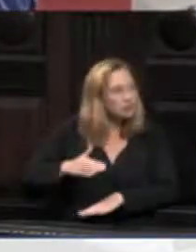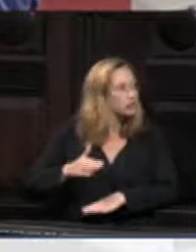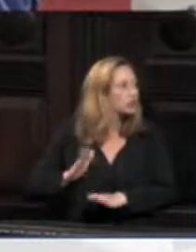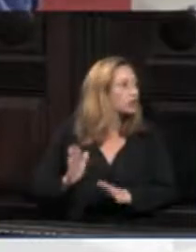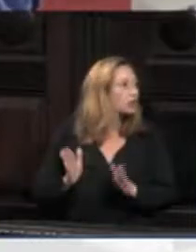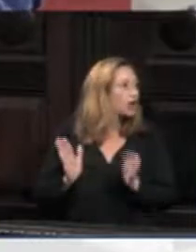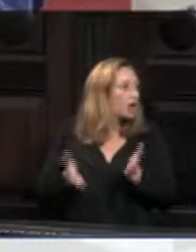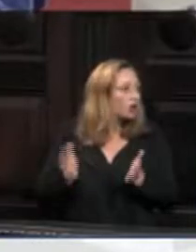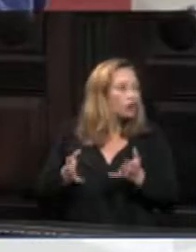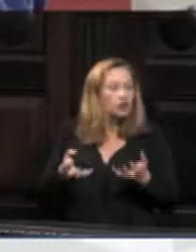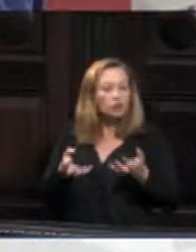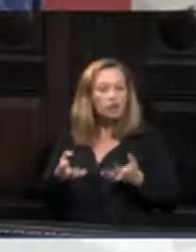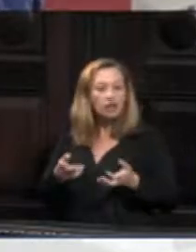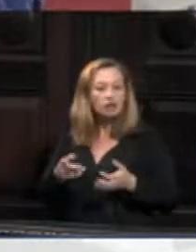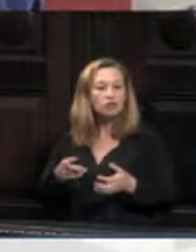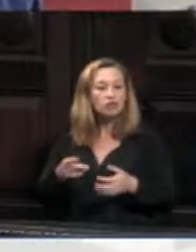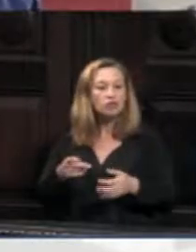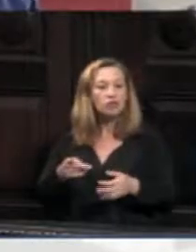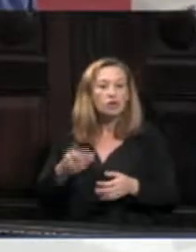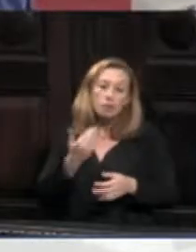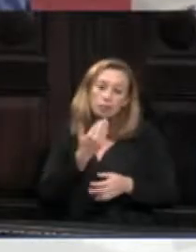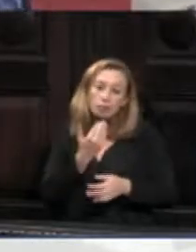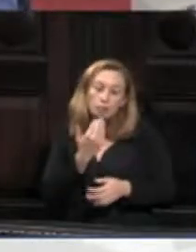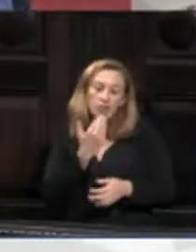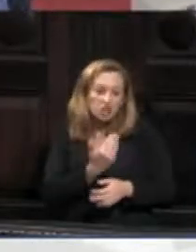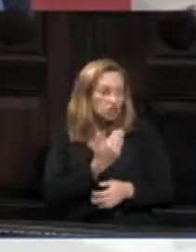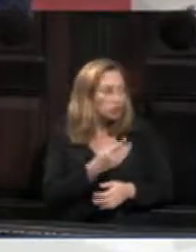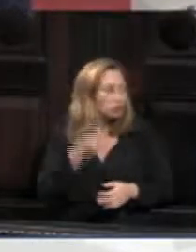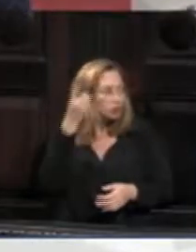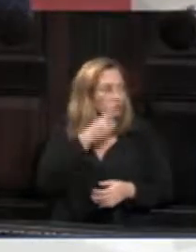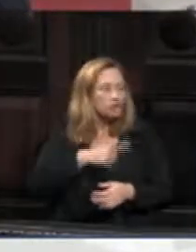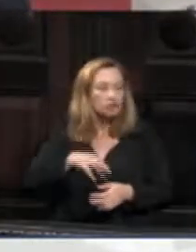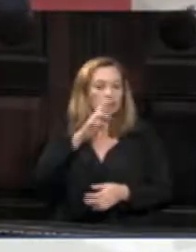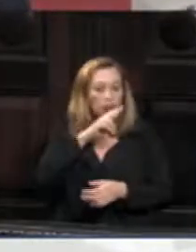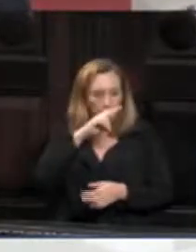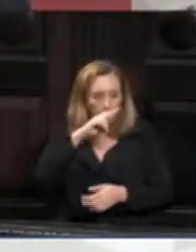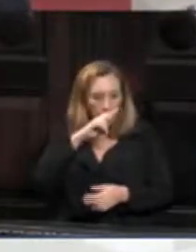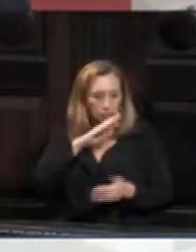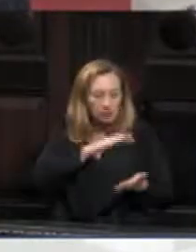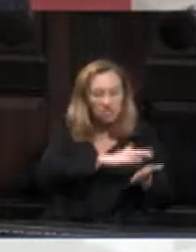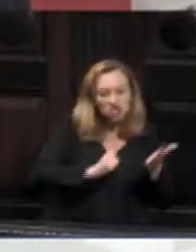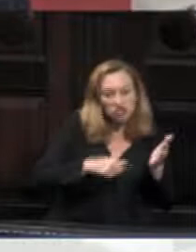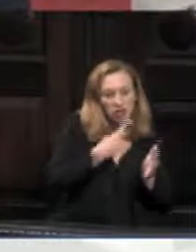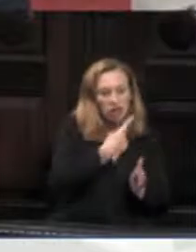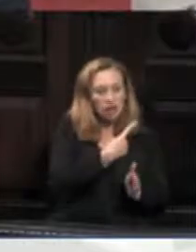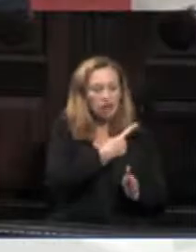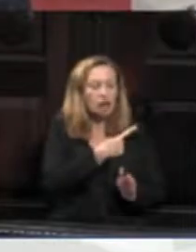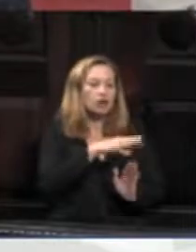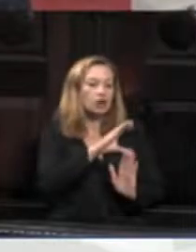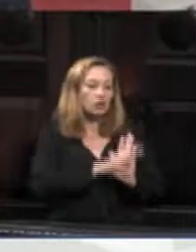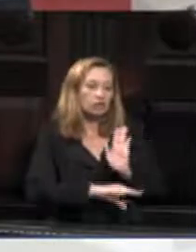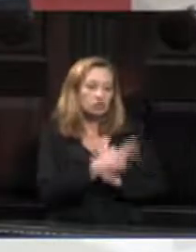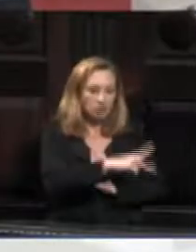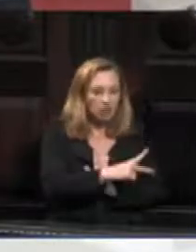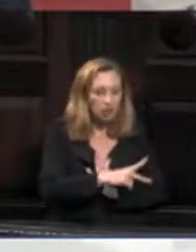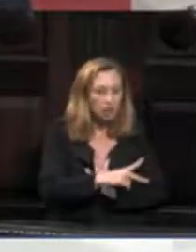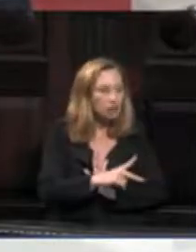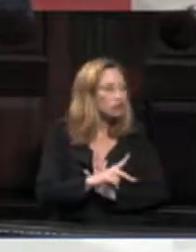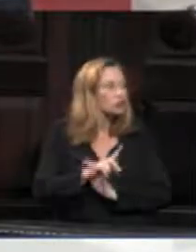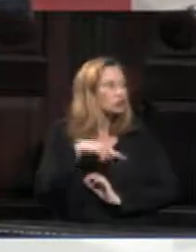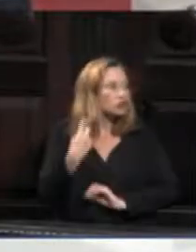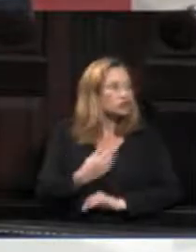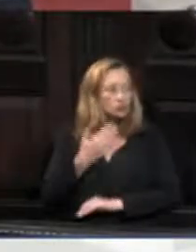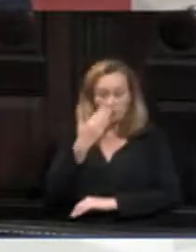tentando convencer o deputado Paulo Ramos a retirar um destaque à emenda 131. Pediria ao plenário que a gente possa adiantar esse projeto. Nós vamos